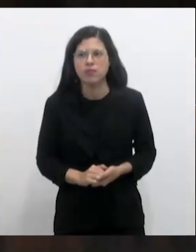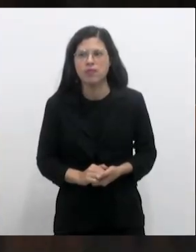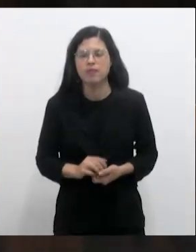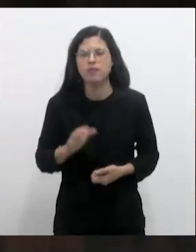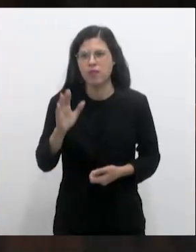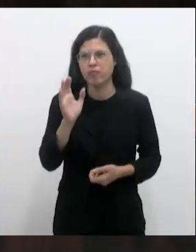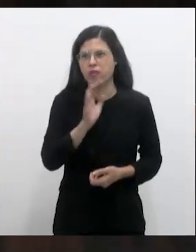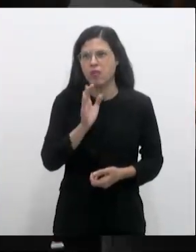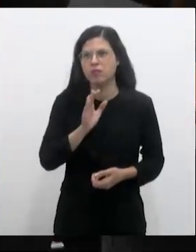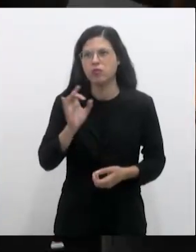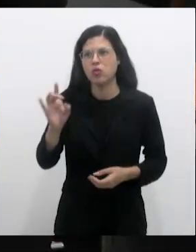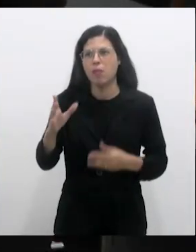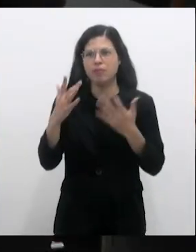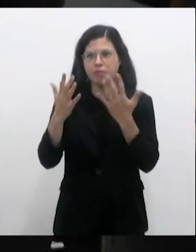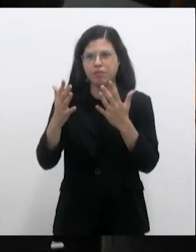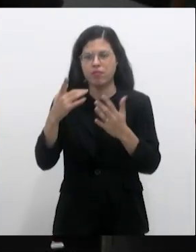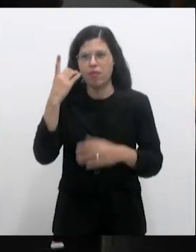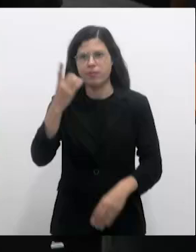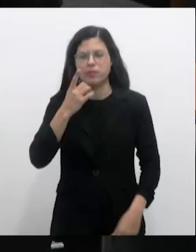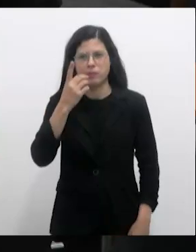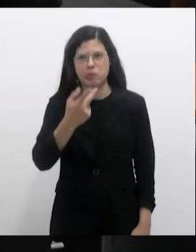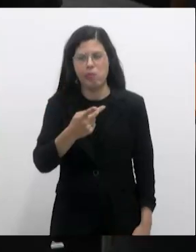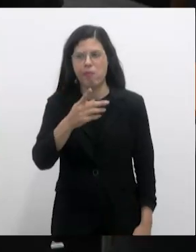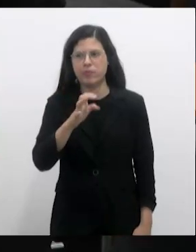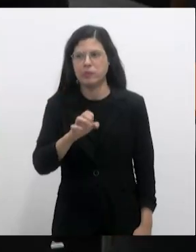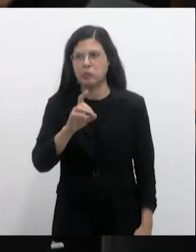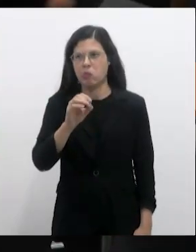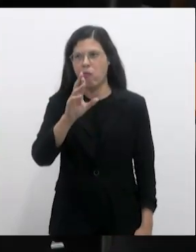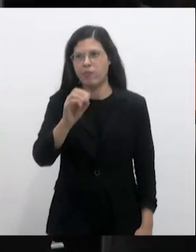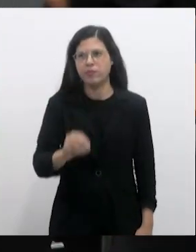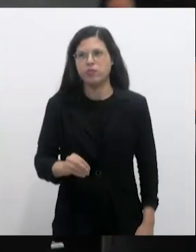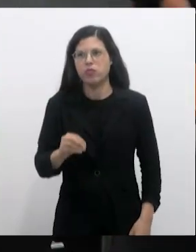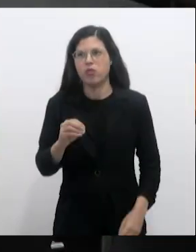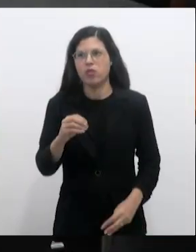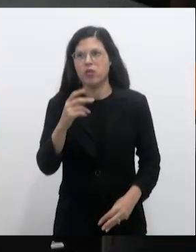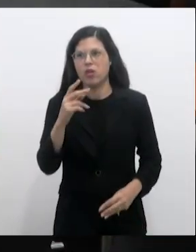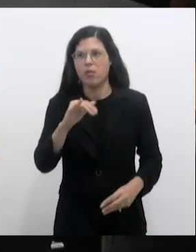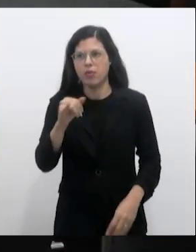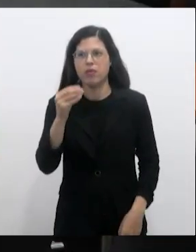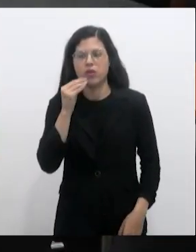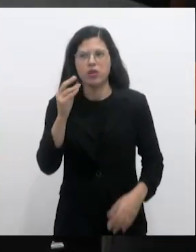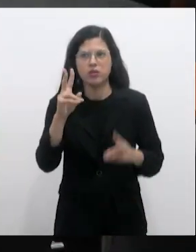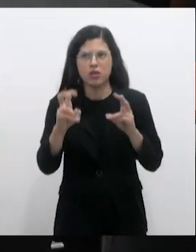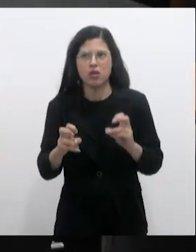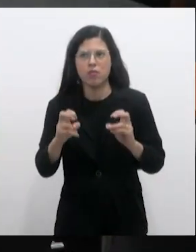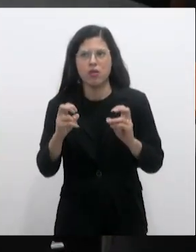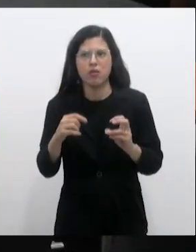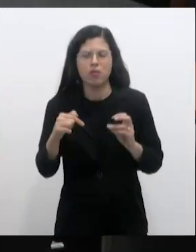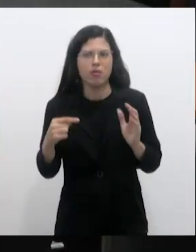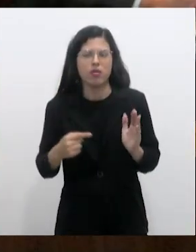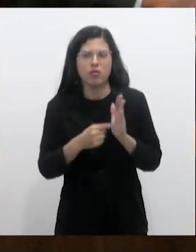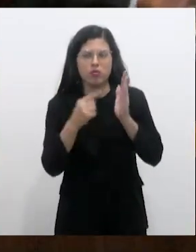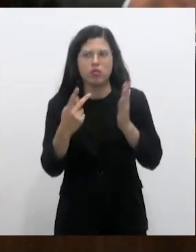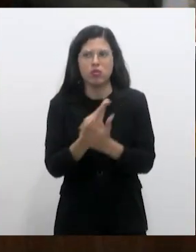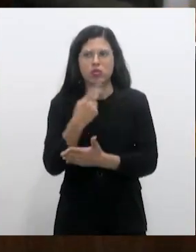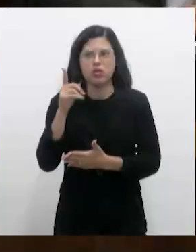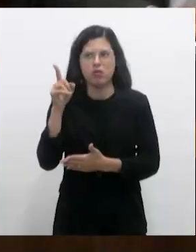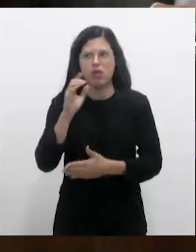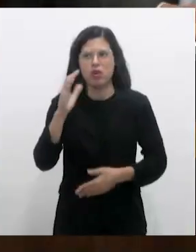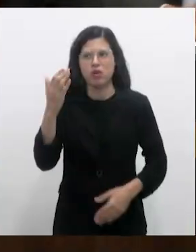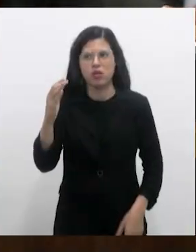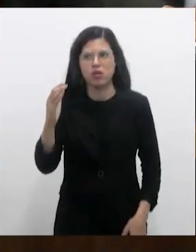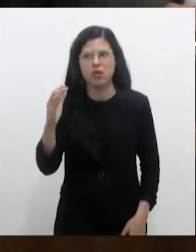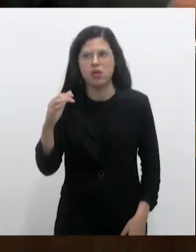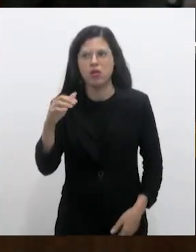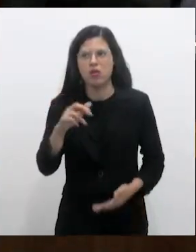Ricardo e aproveitar esse tema, trazer aqui uma denúncia que está acontecendo em Niterói. Estou recebendo no nosso mandato aí